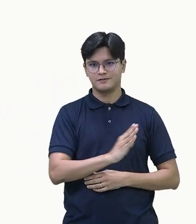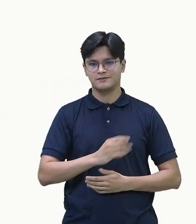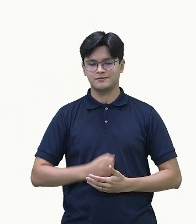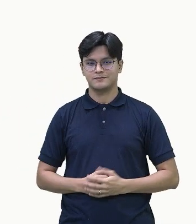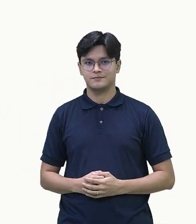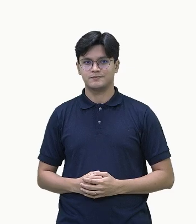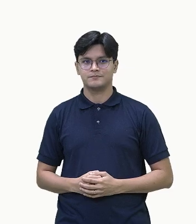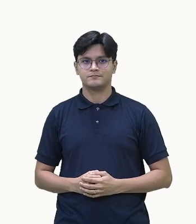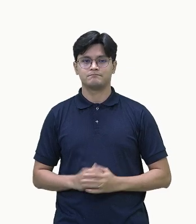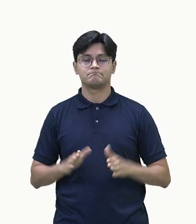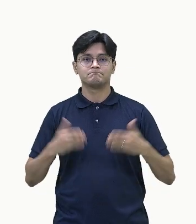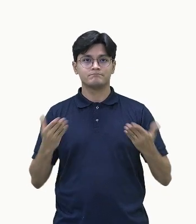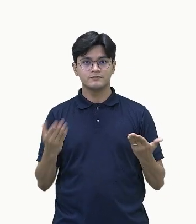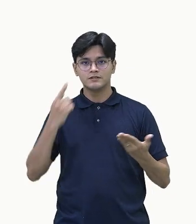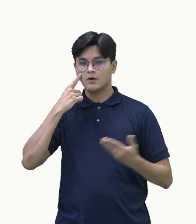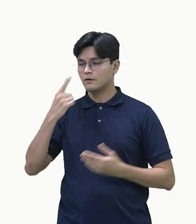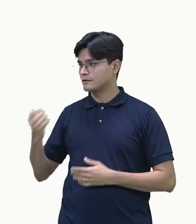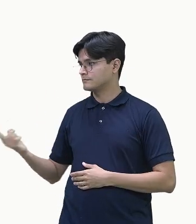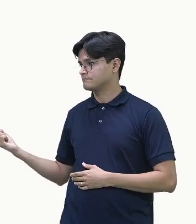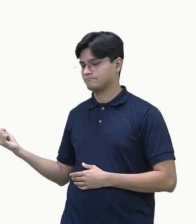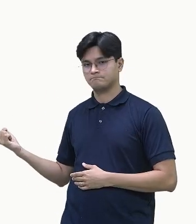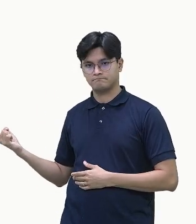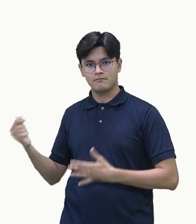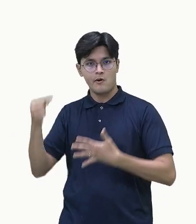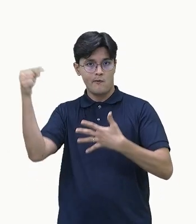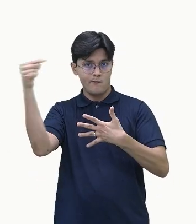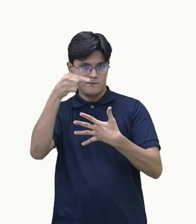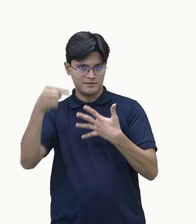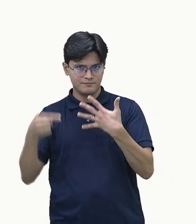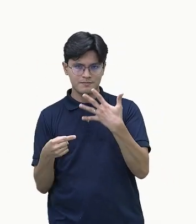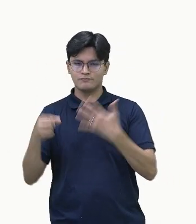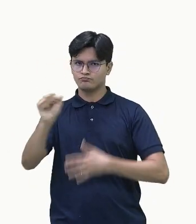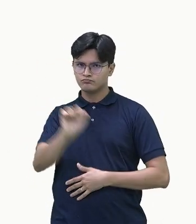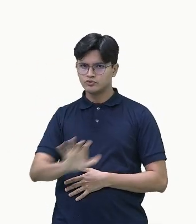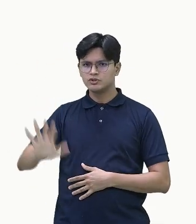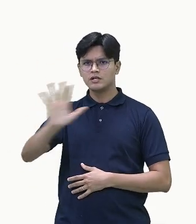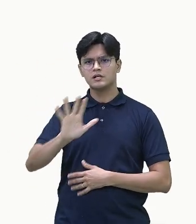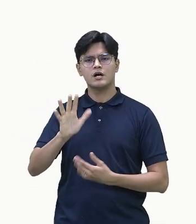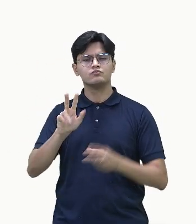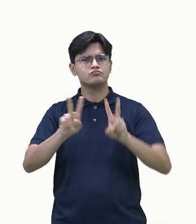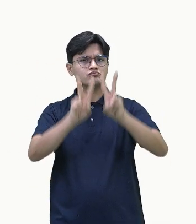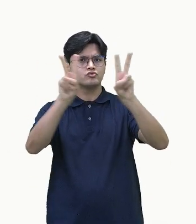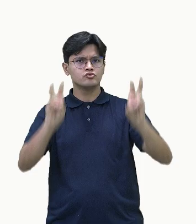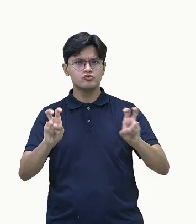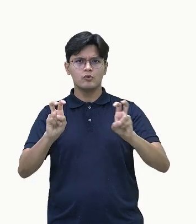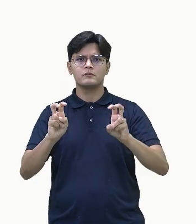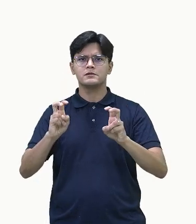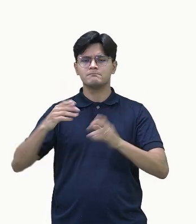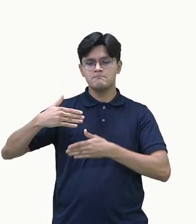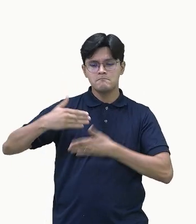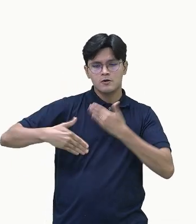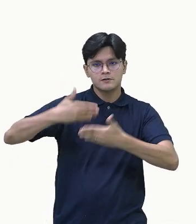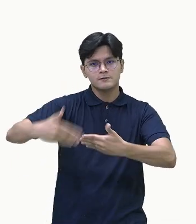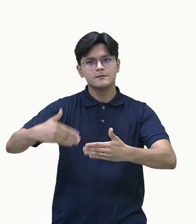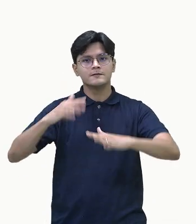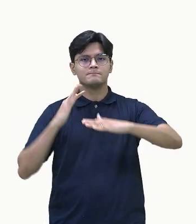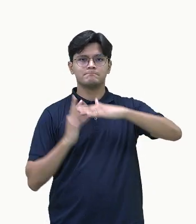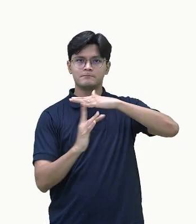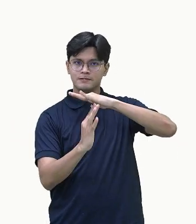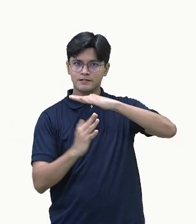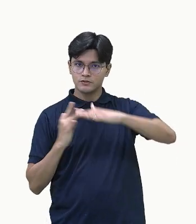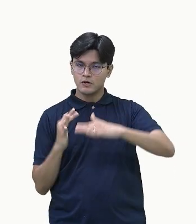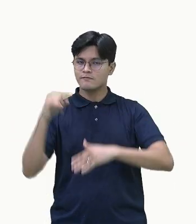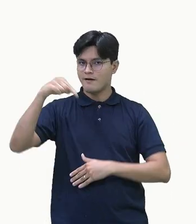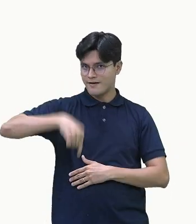Então nós temos aí, pessoal, alguns aspectos gerais dessa dinâmica imigratória no Brasil no século XXI.